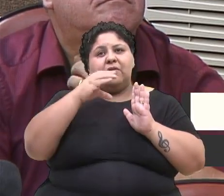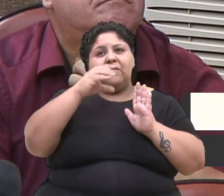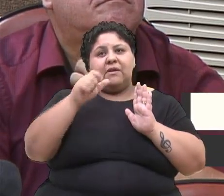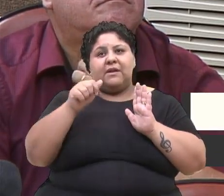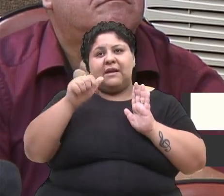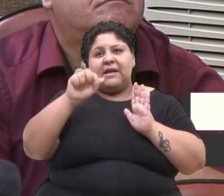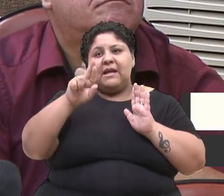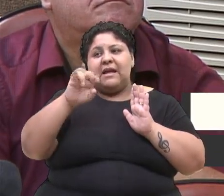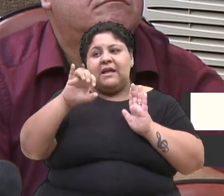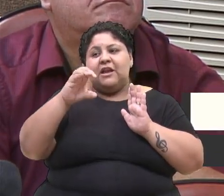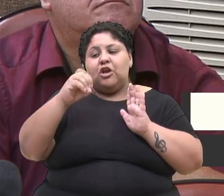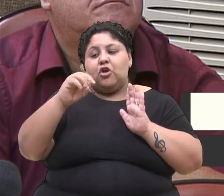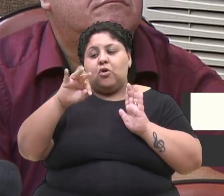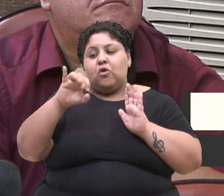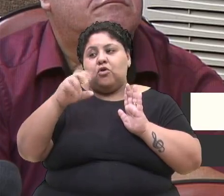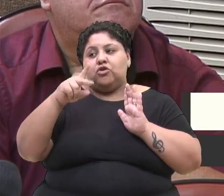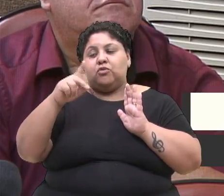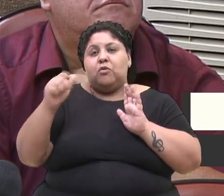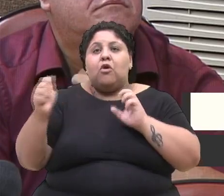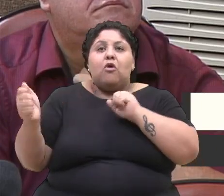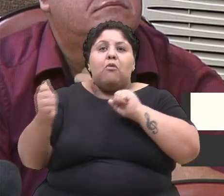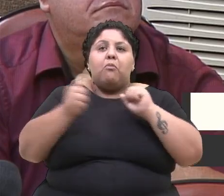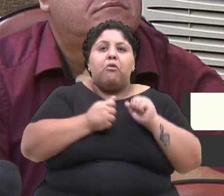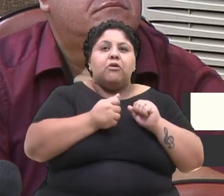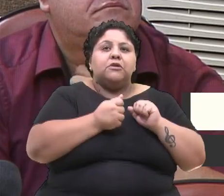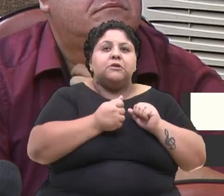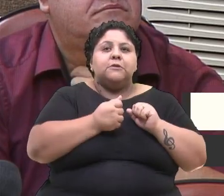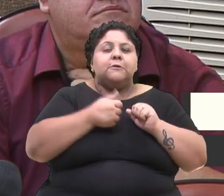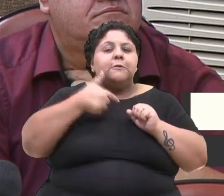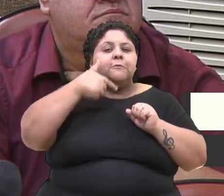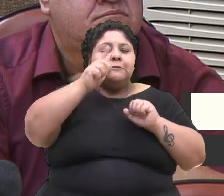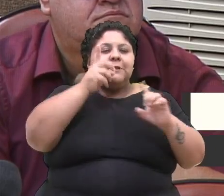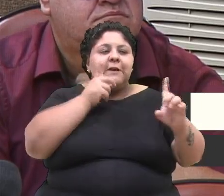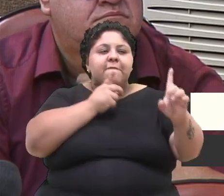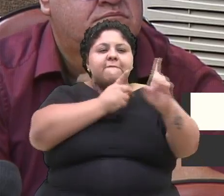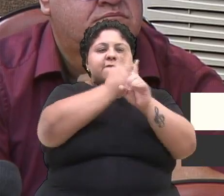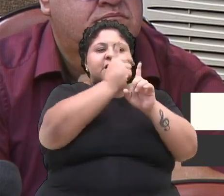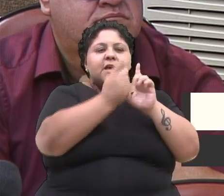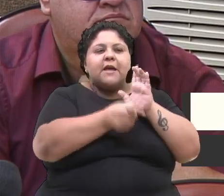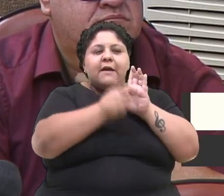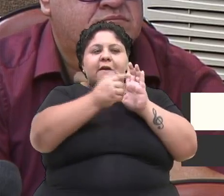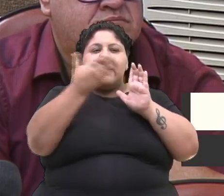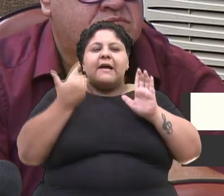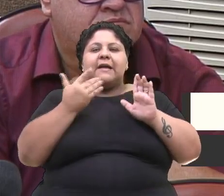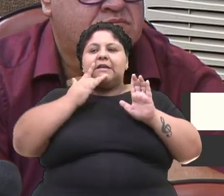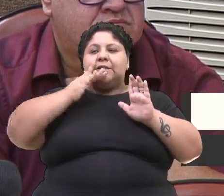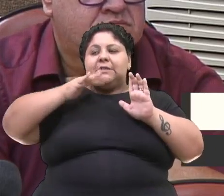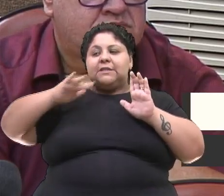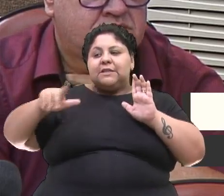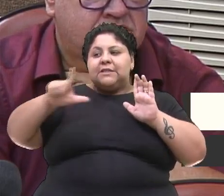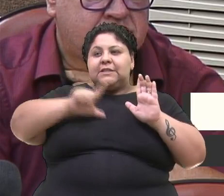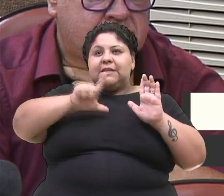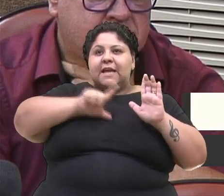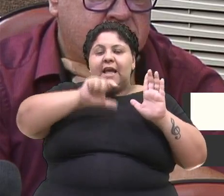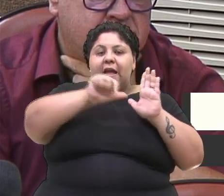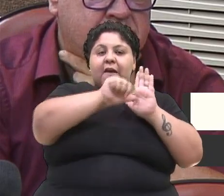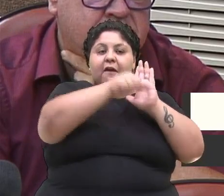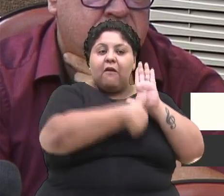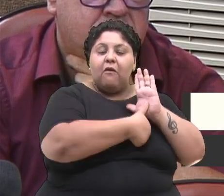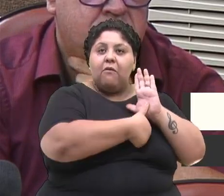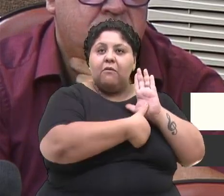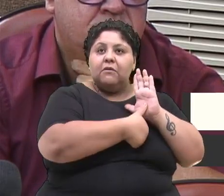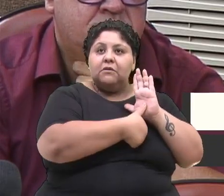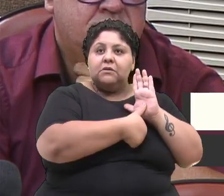cariótipo, será possível detectar de forma precoce se a criança é portadora de síndrome de